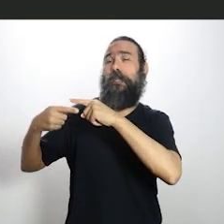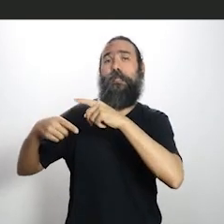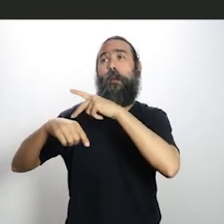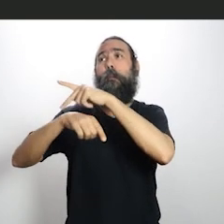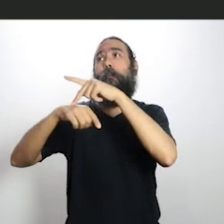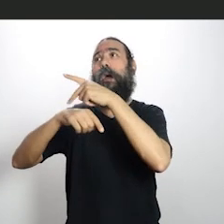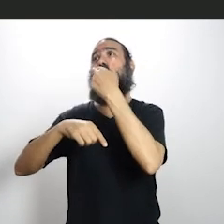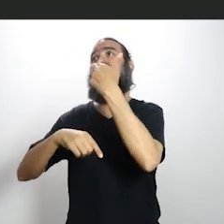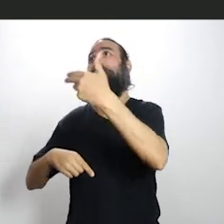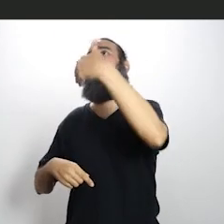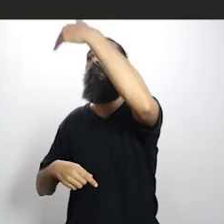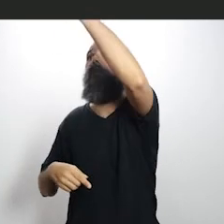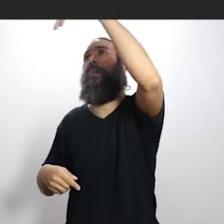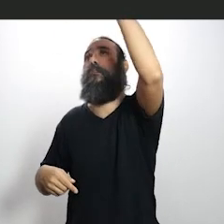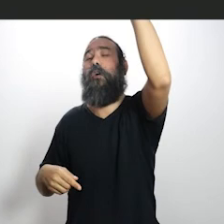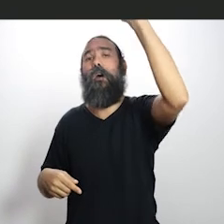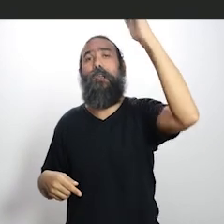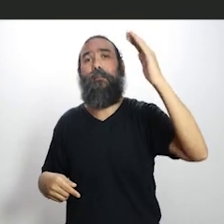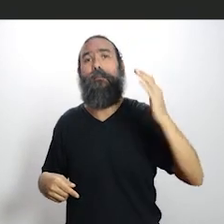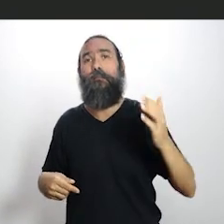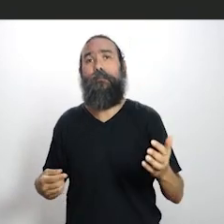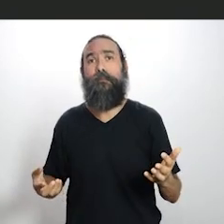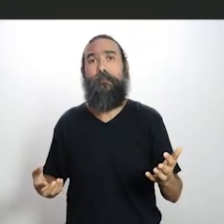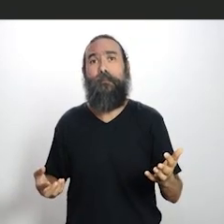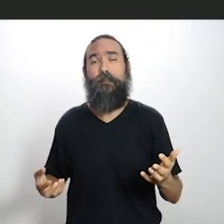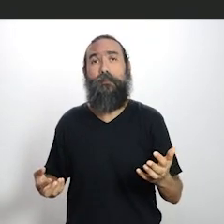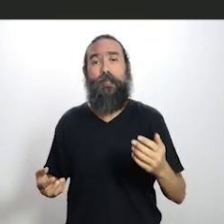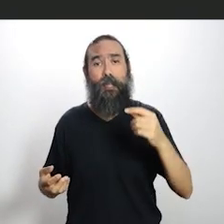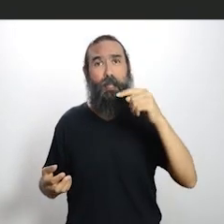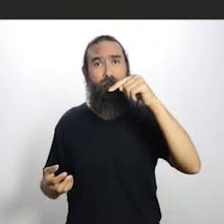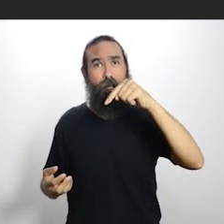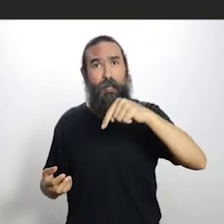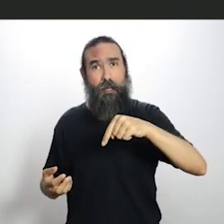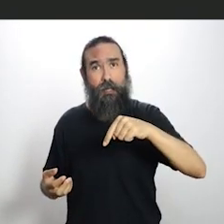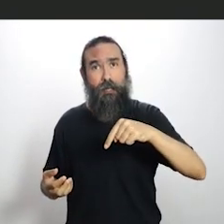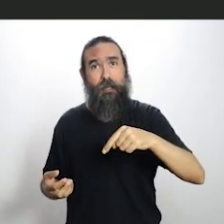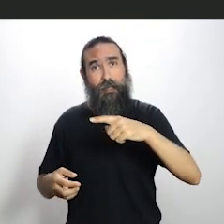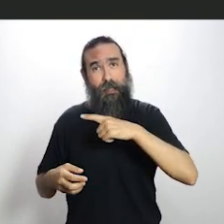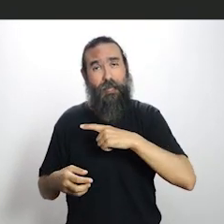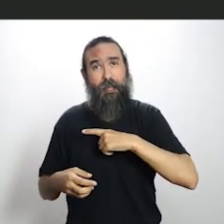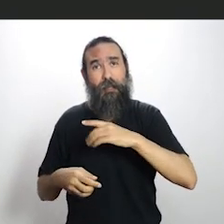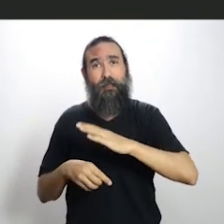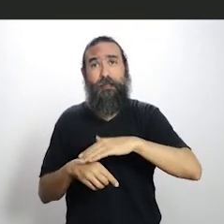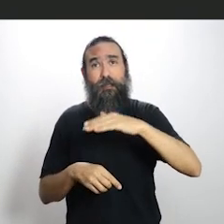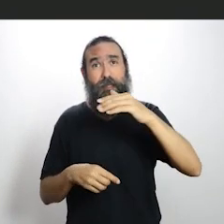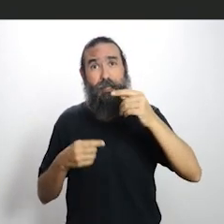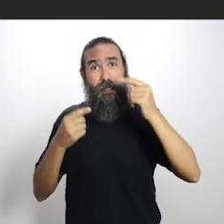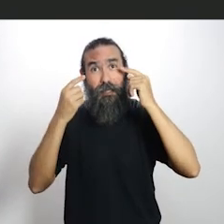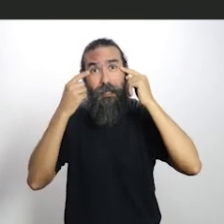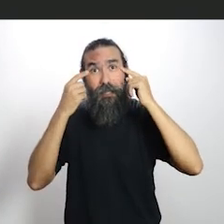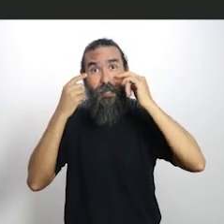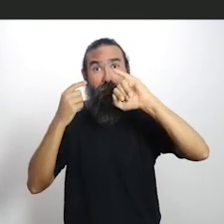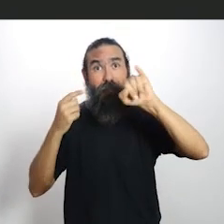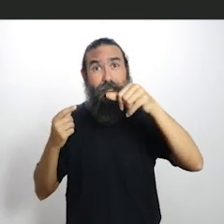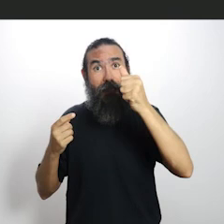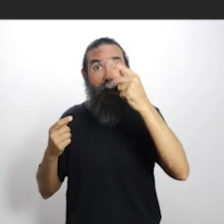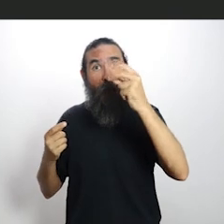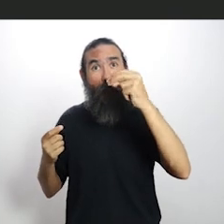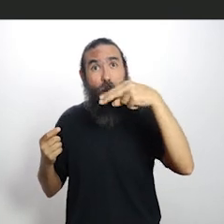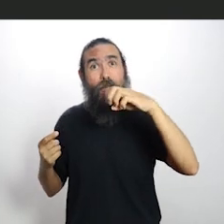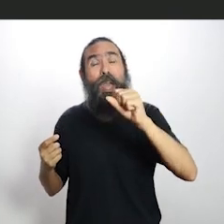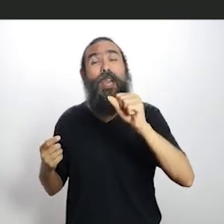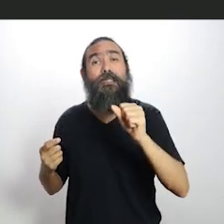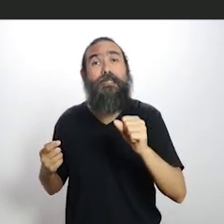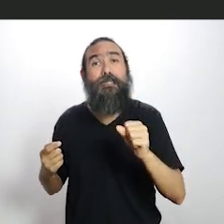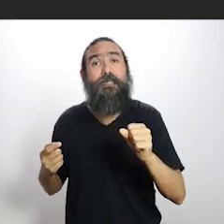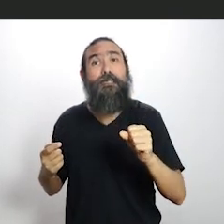que ele é descendente de japonês ele não diz que é remanescente de japonês ele não é sobra de japonês então assim nós